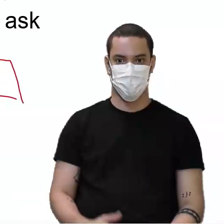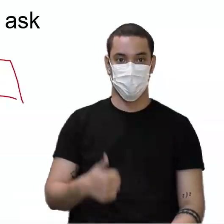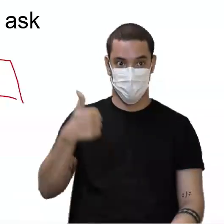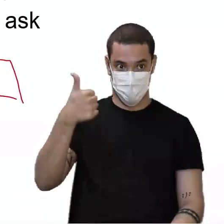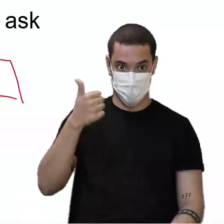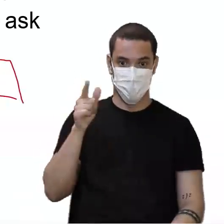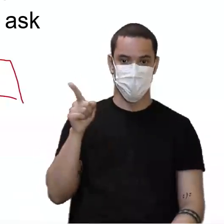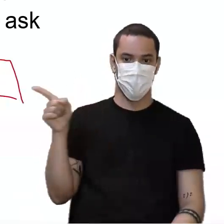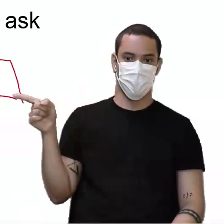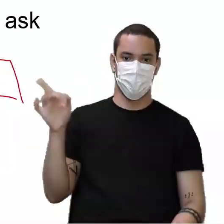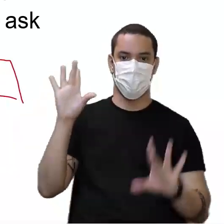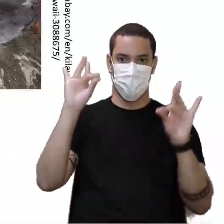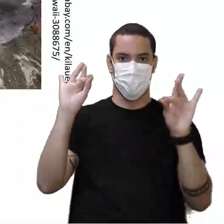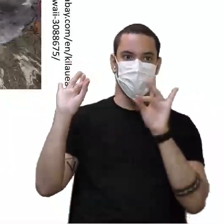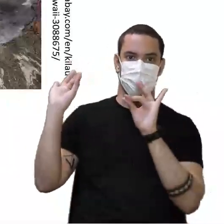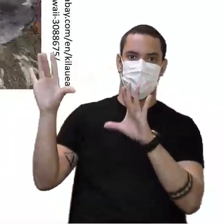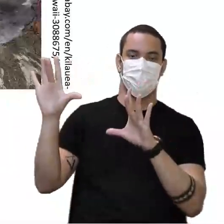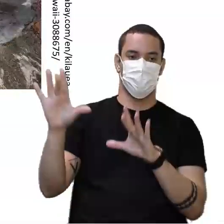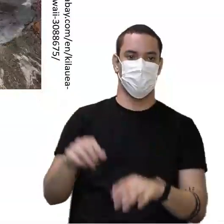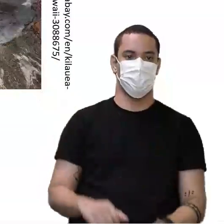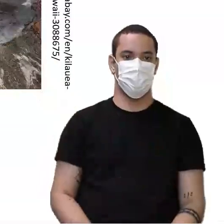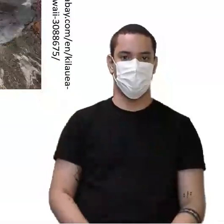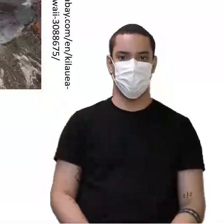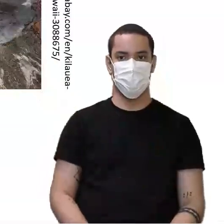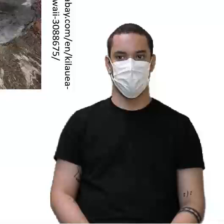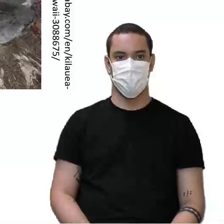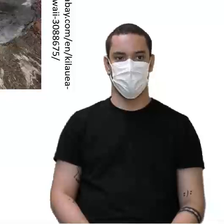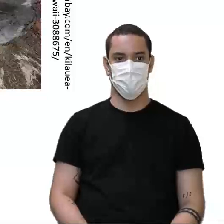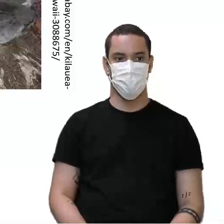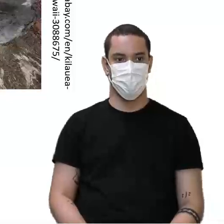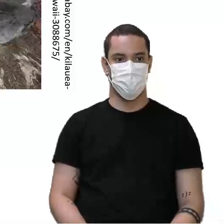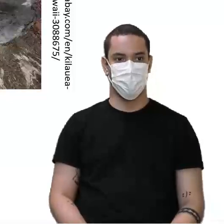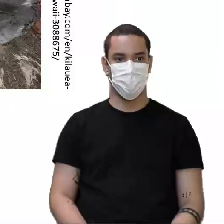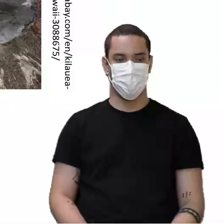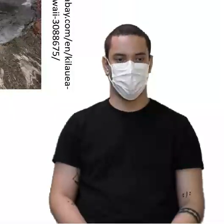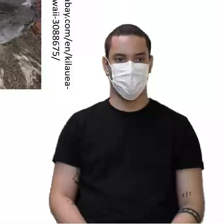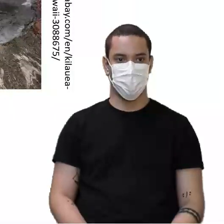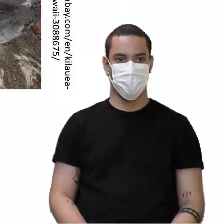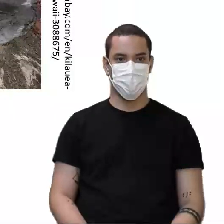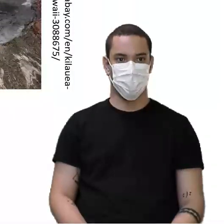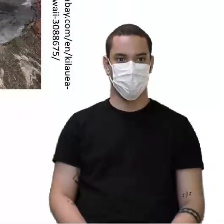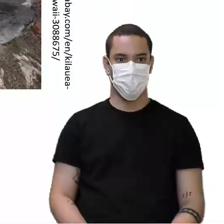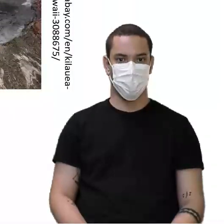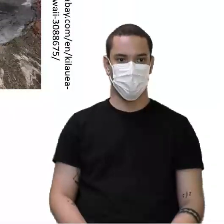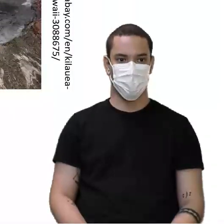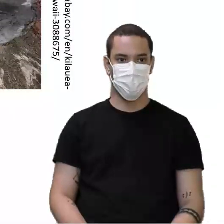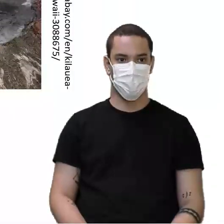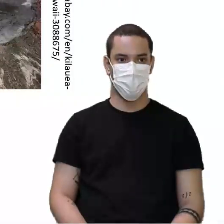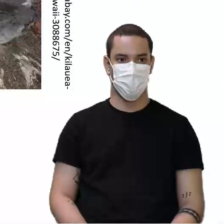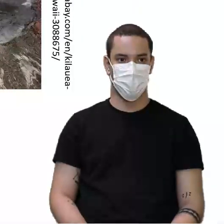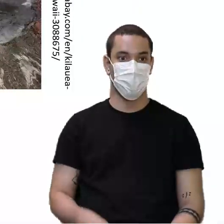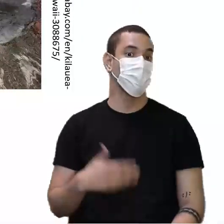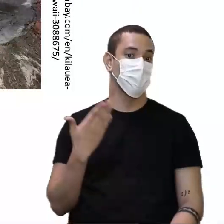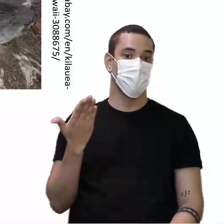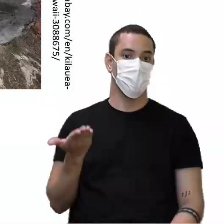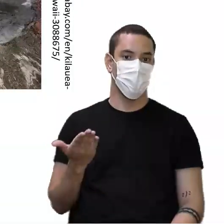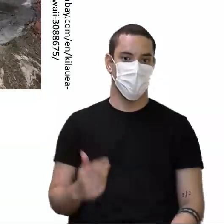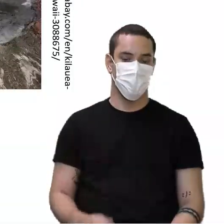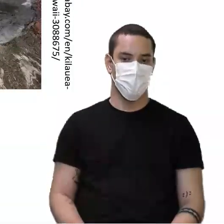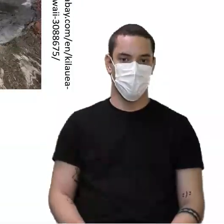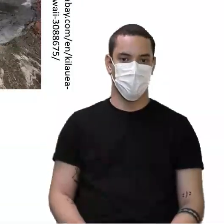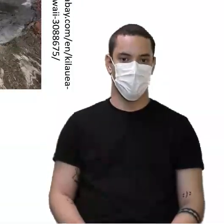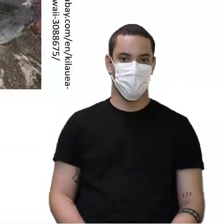to space? Qual é a segunda? Vou apagar aqui também para vocês verem melhor. A segunda é essa aqui.